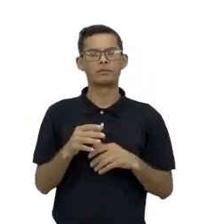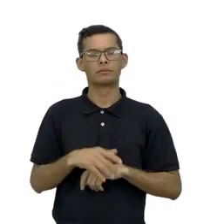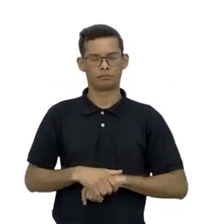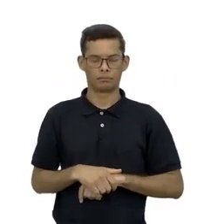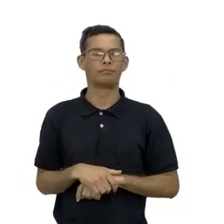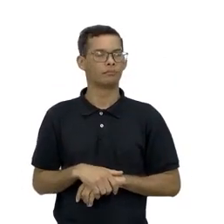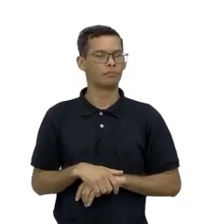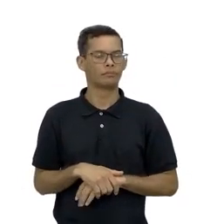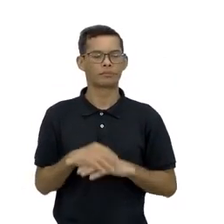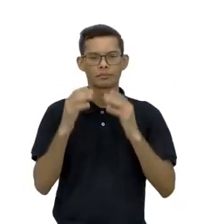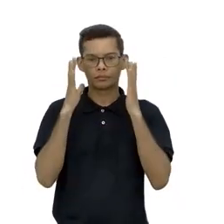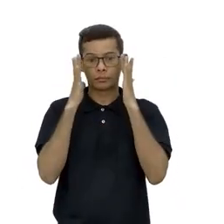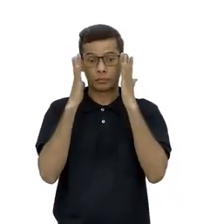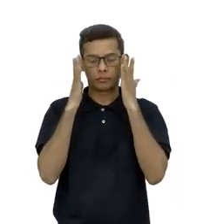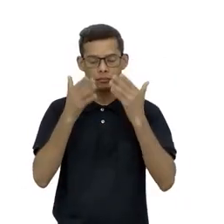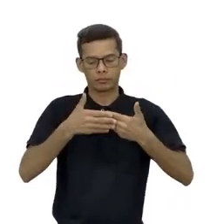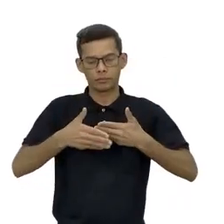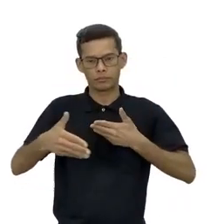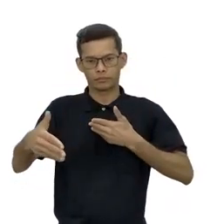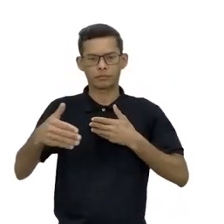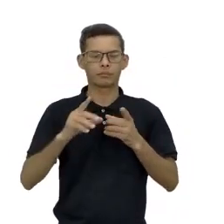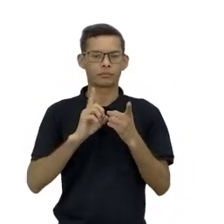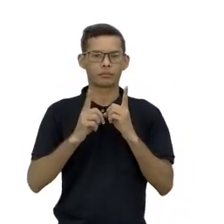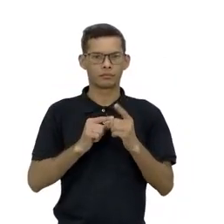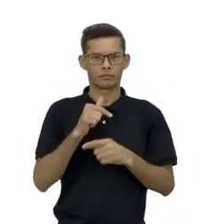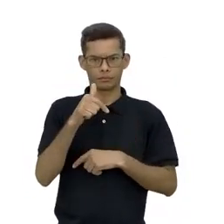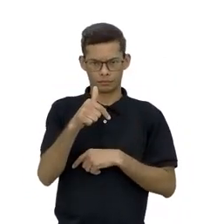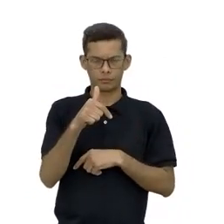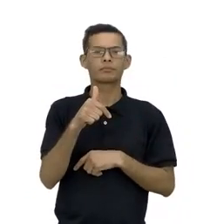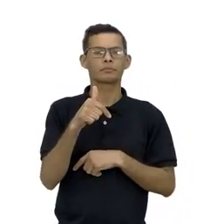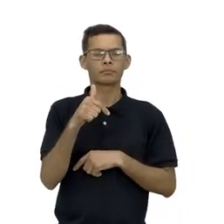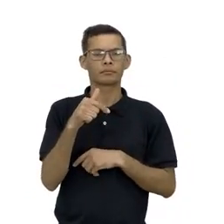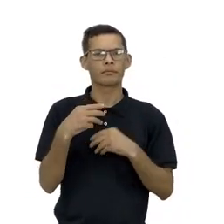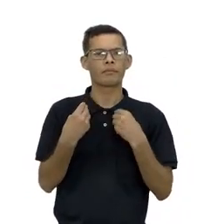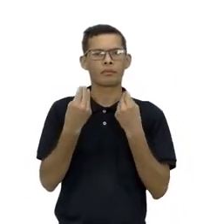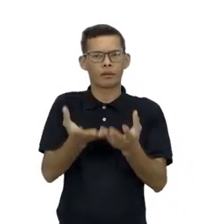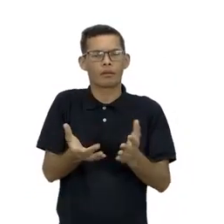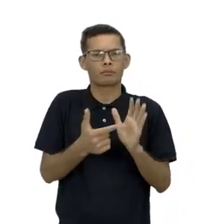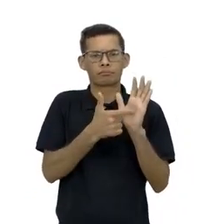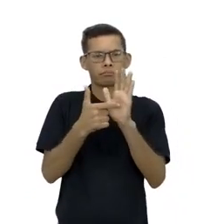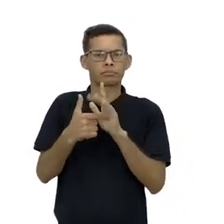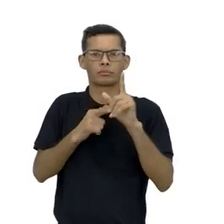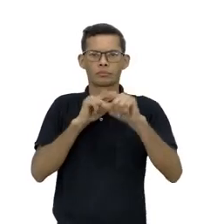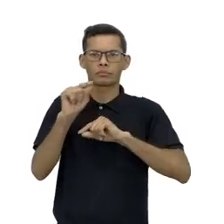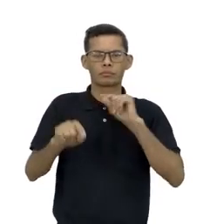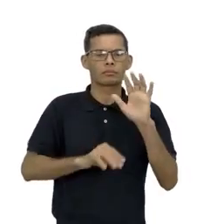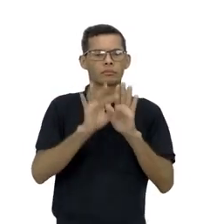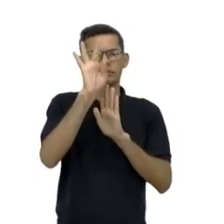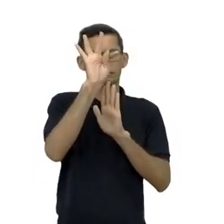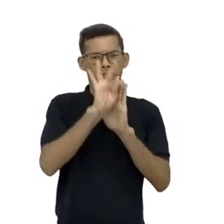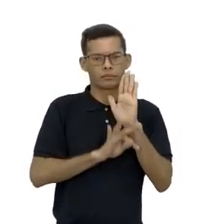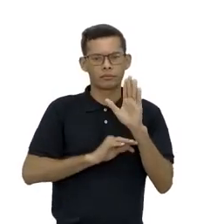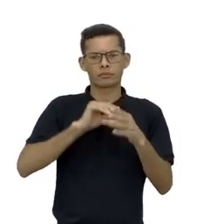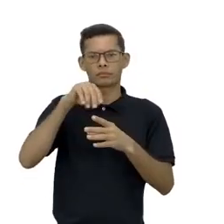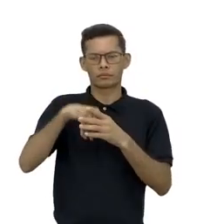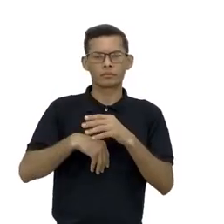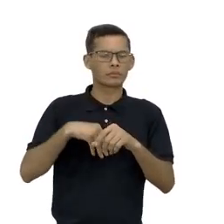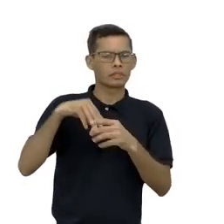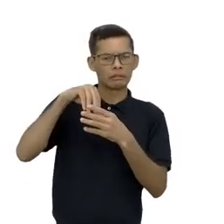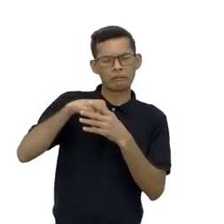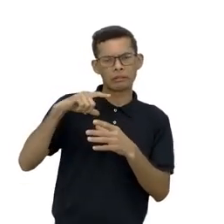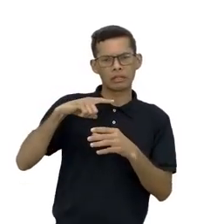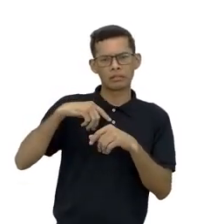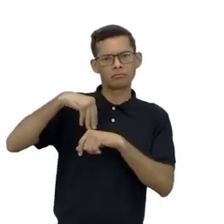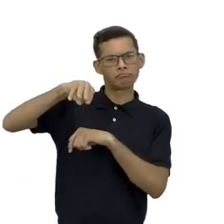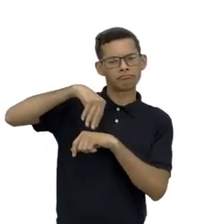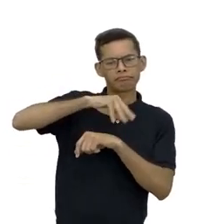Bom, a sequência didática 7, ela vem trazendo aí os textos instrucionais e colocando, assim,